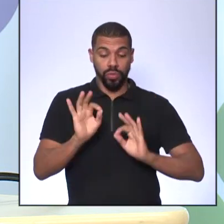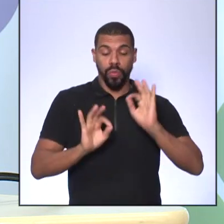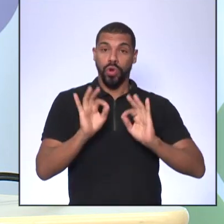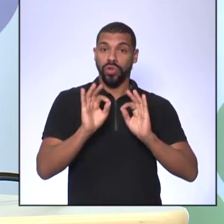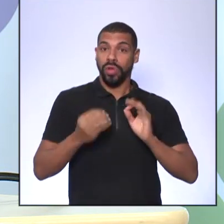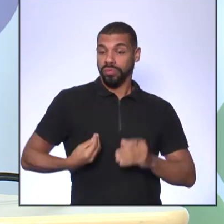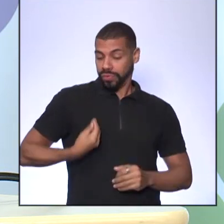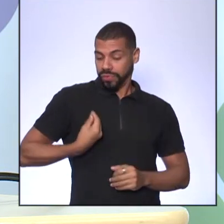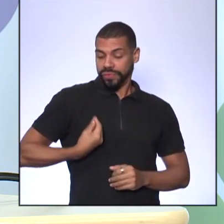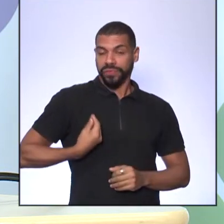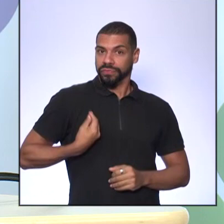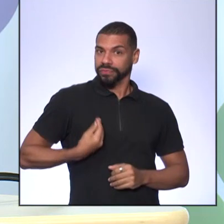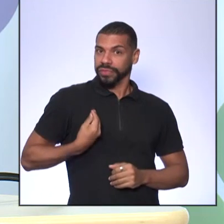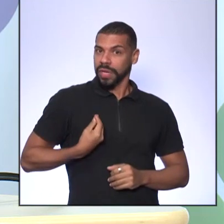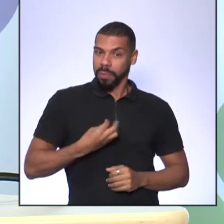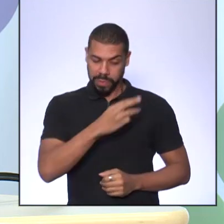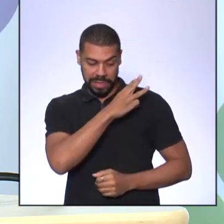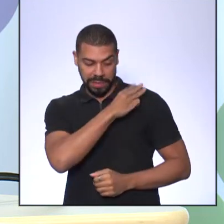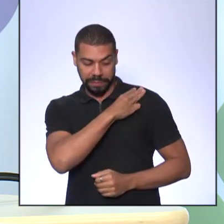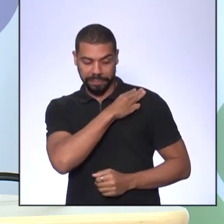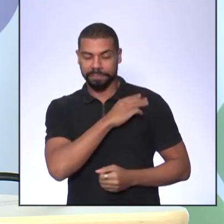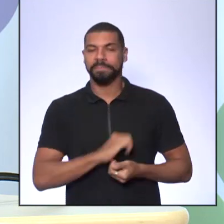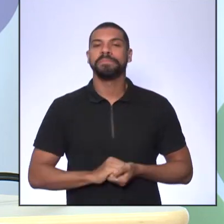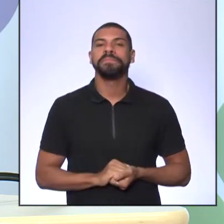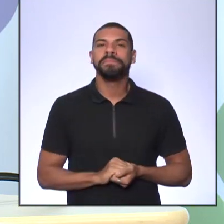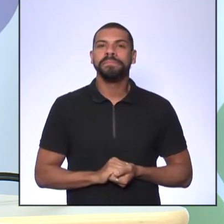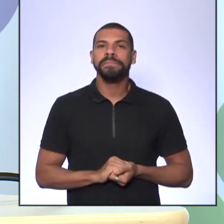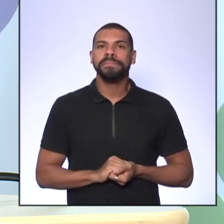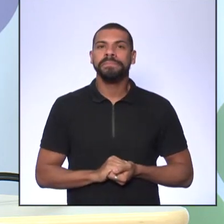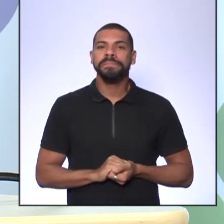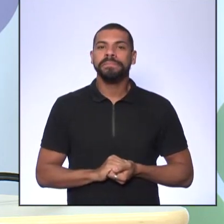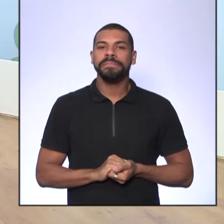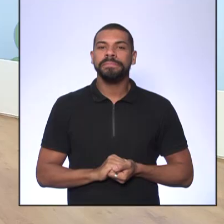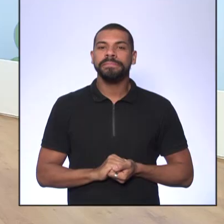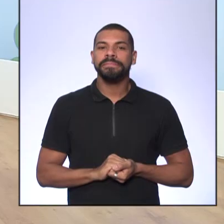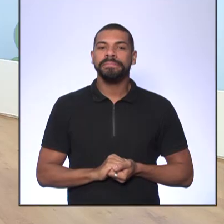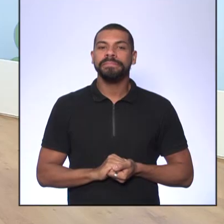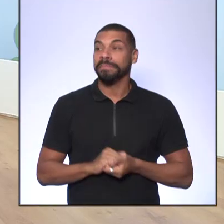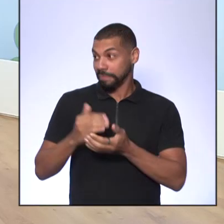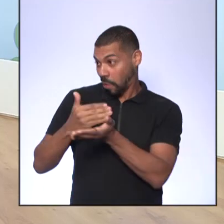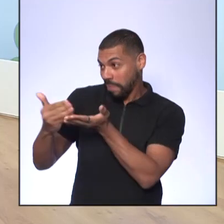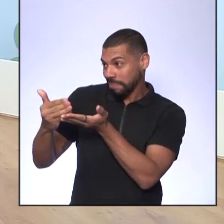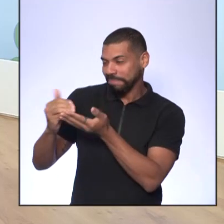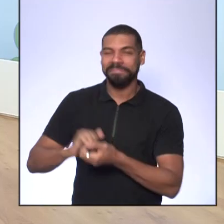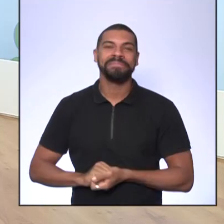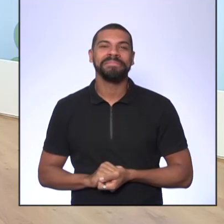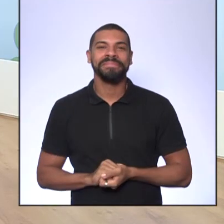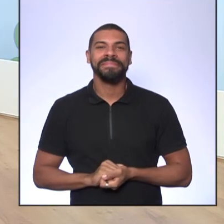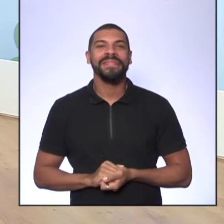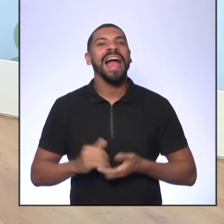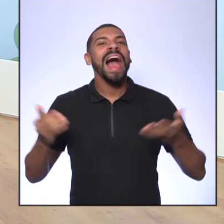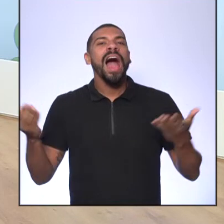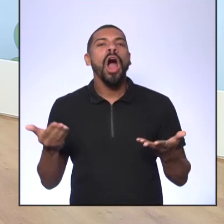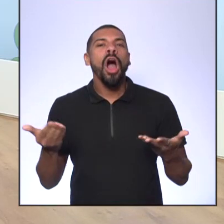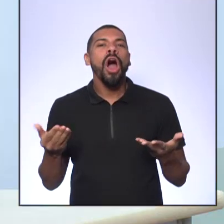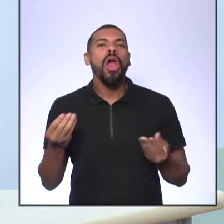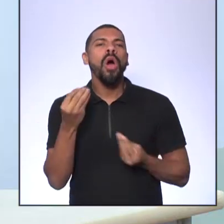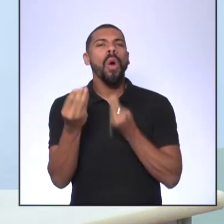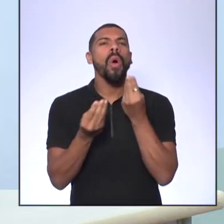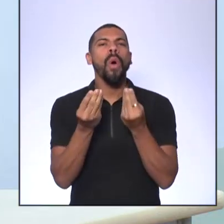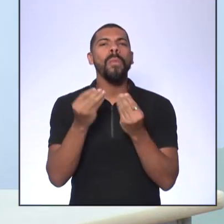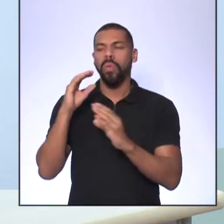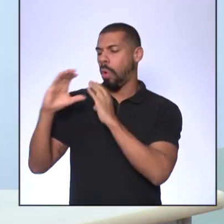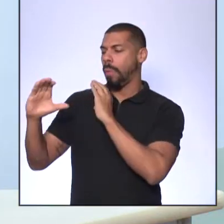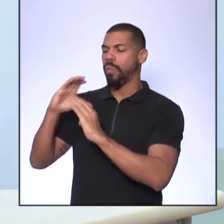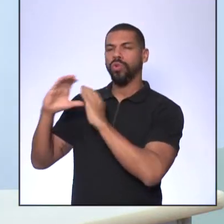terceiro ano. Kelly, vamos lá. Bom, A gente vai explorar um pouquinho como a gente se